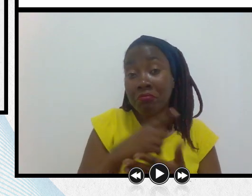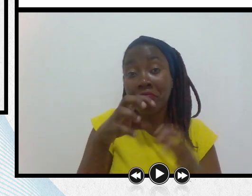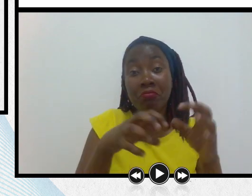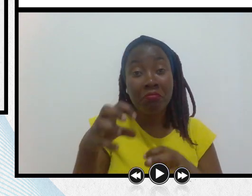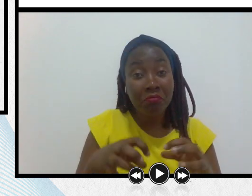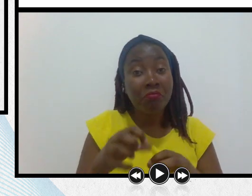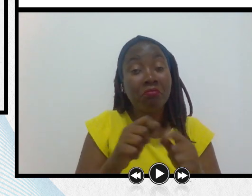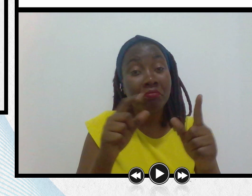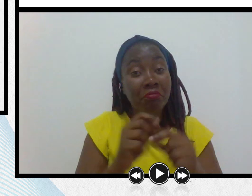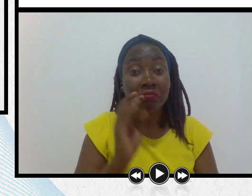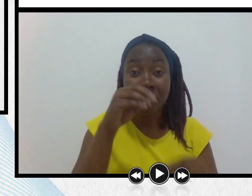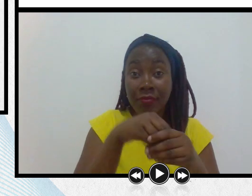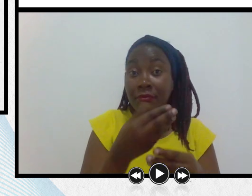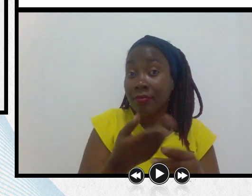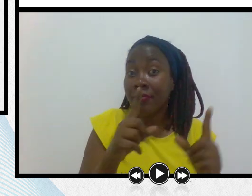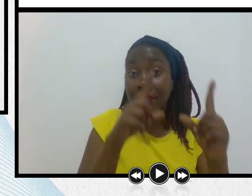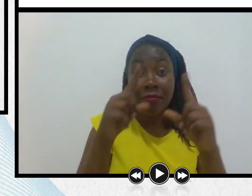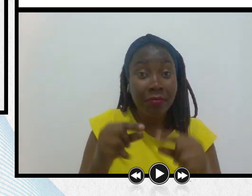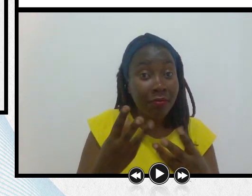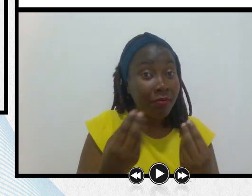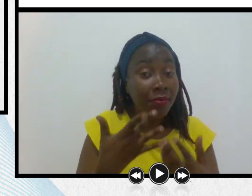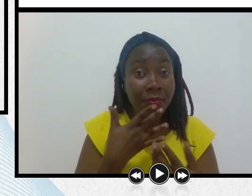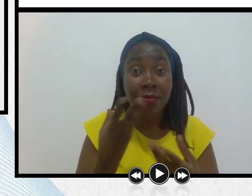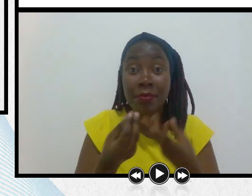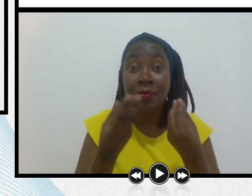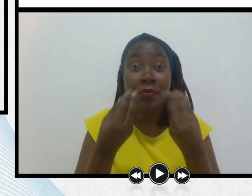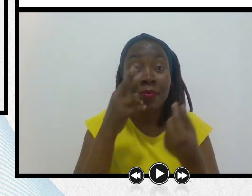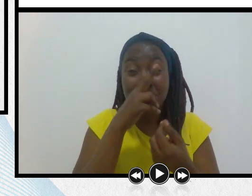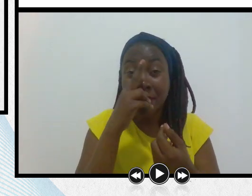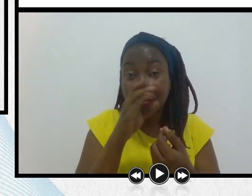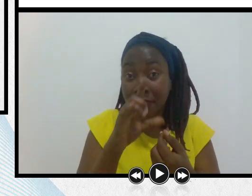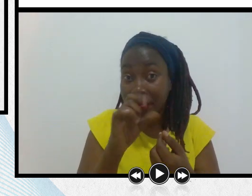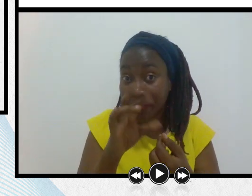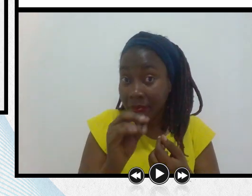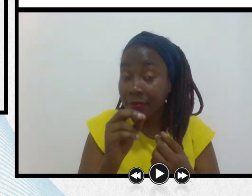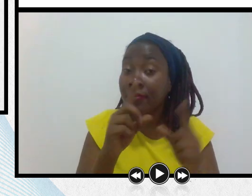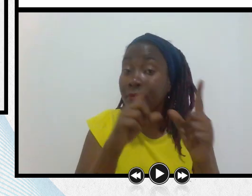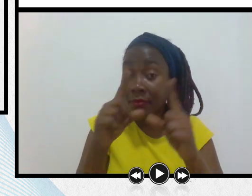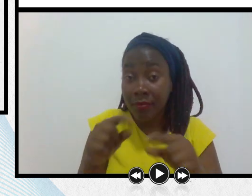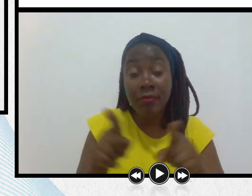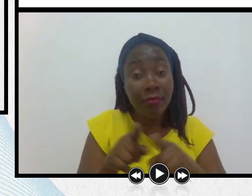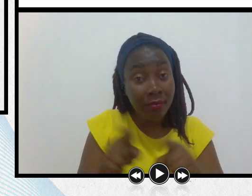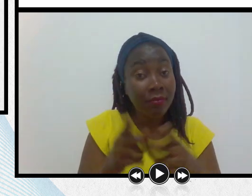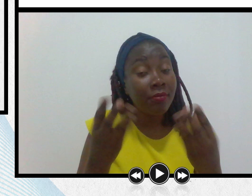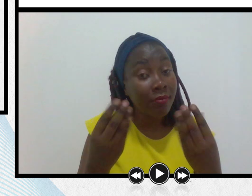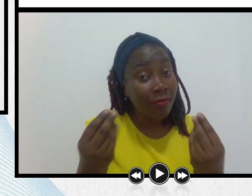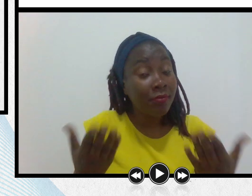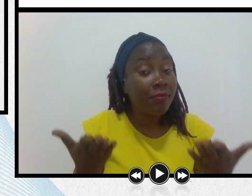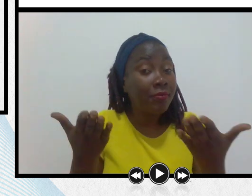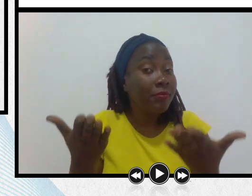ativado também no interior. E isso vai reduzir muito aquele sabor forte de cloro e vai reduzir, por isso, também bastante